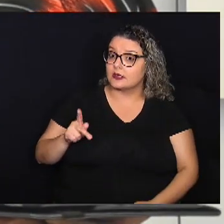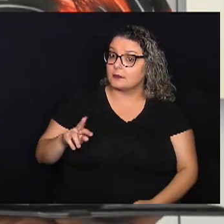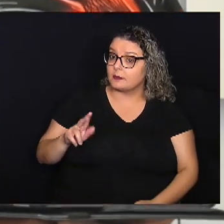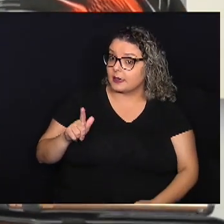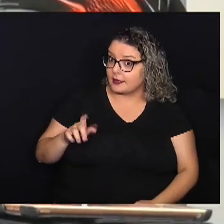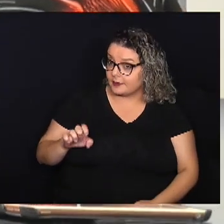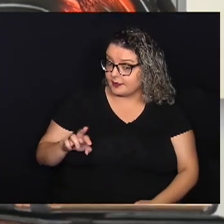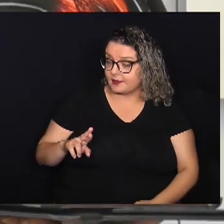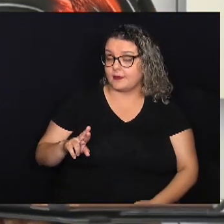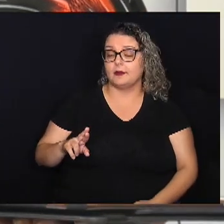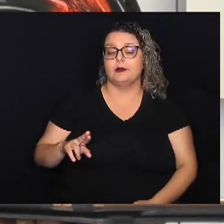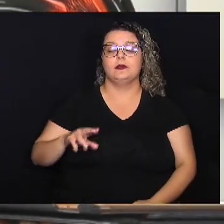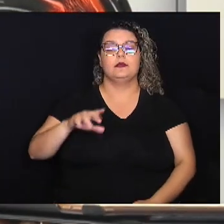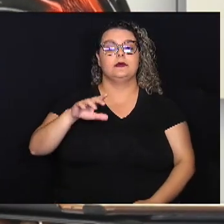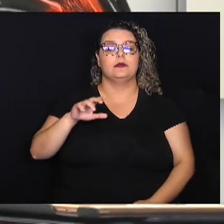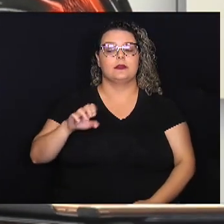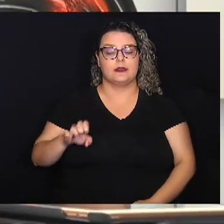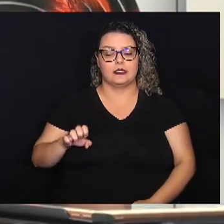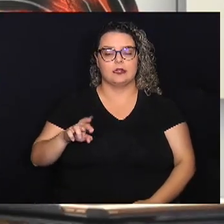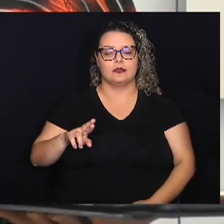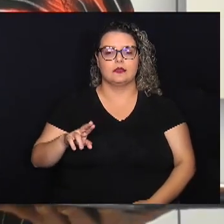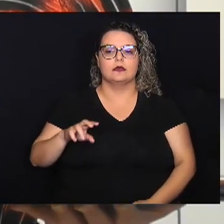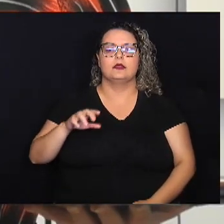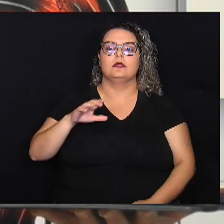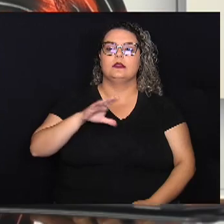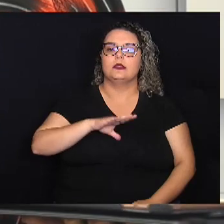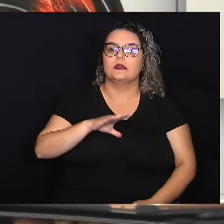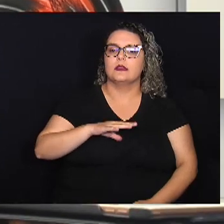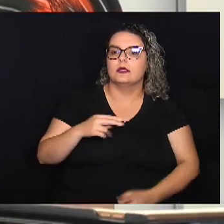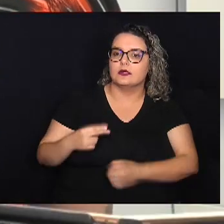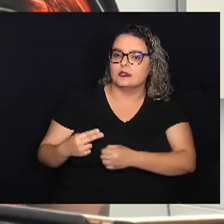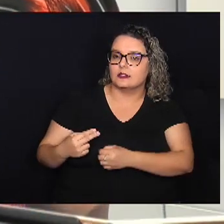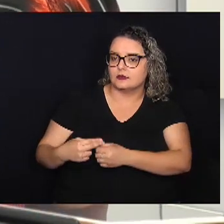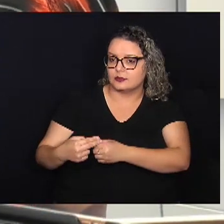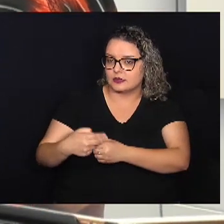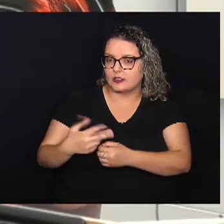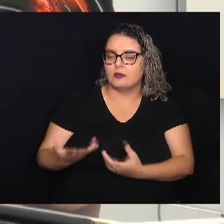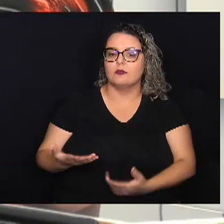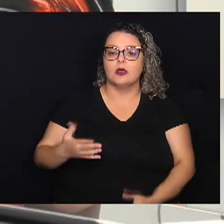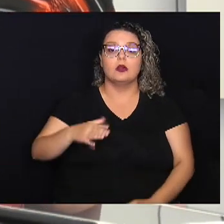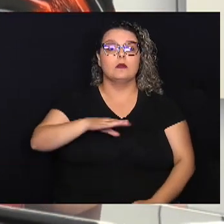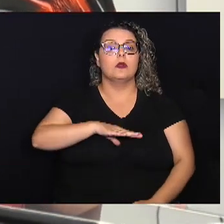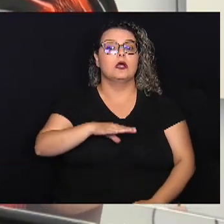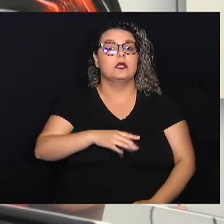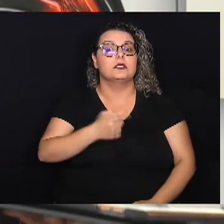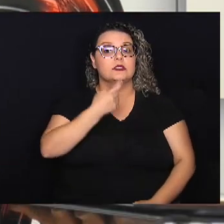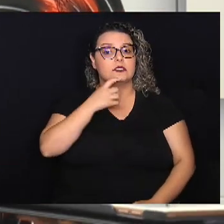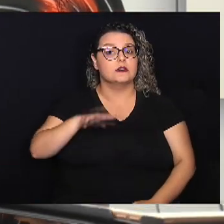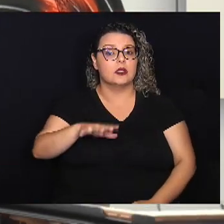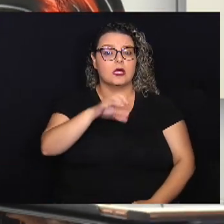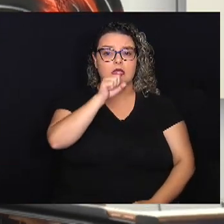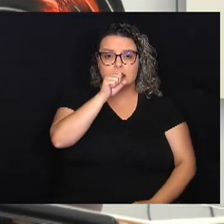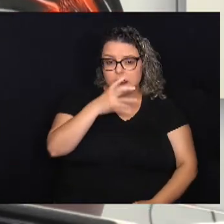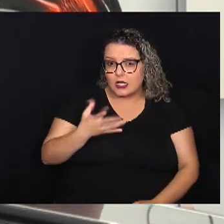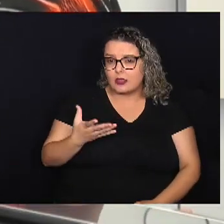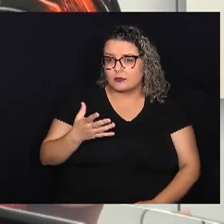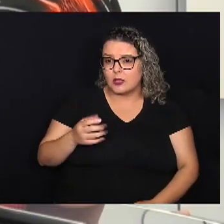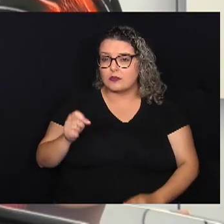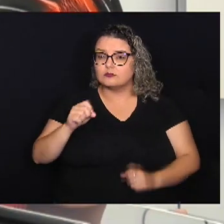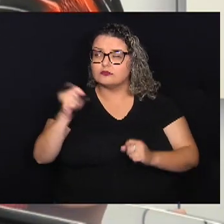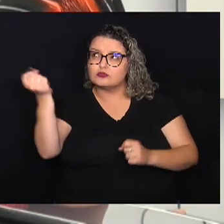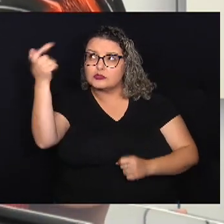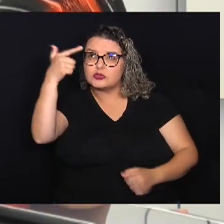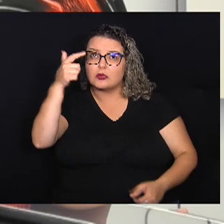Unicamp, a previsão para o sábado é de predomínio de sol e áreas de neblina podem se formar em